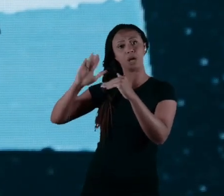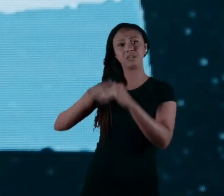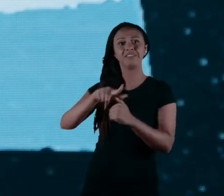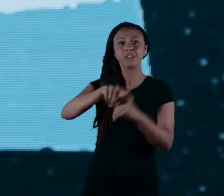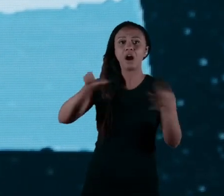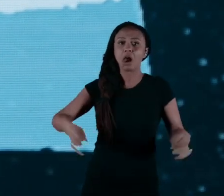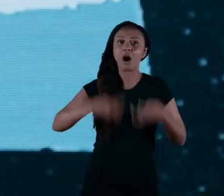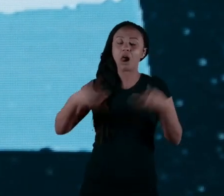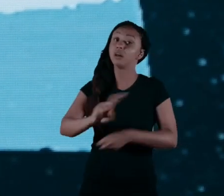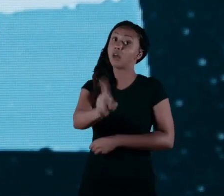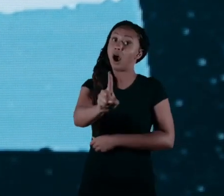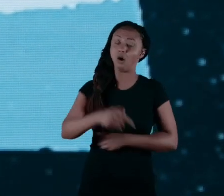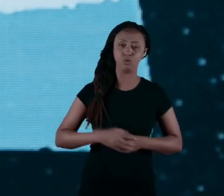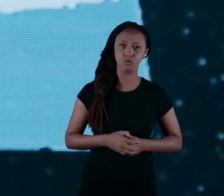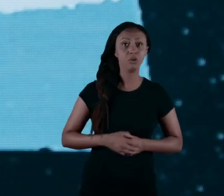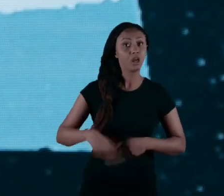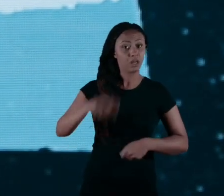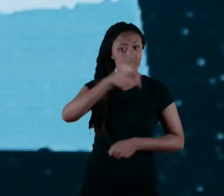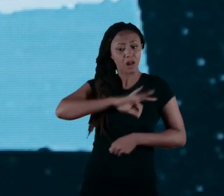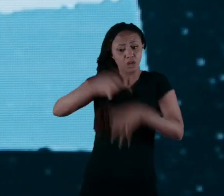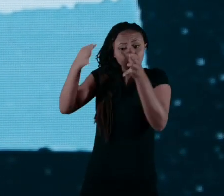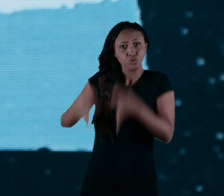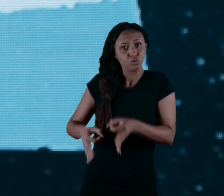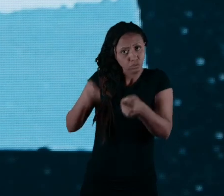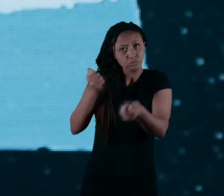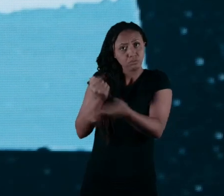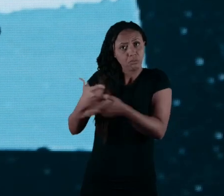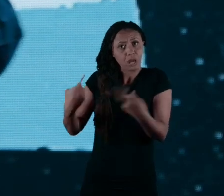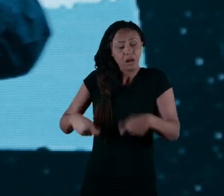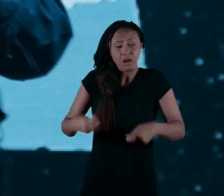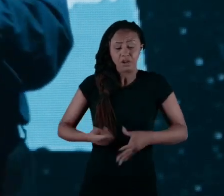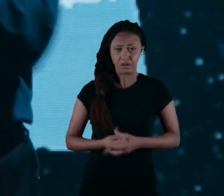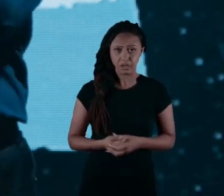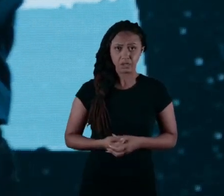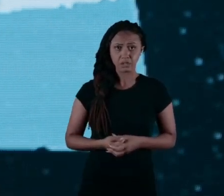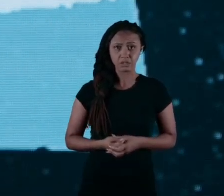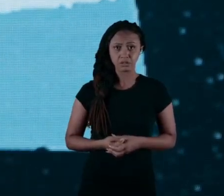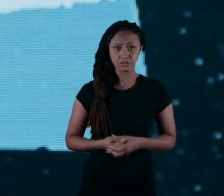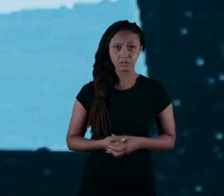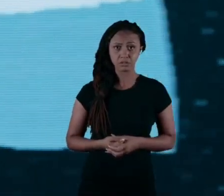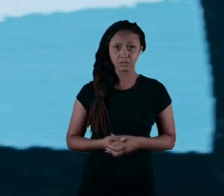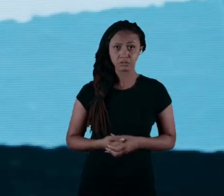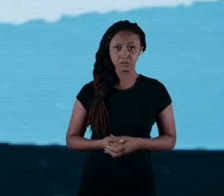Você deve pagar um salário justo para ele, que condiga